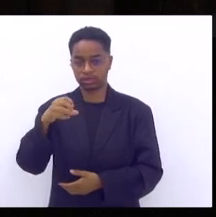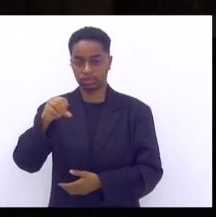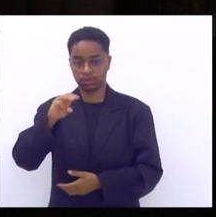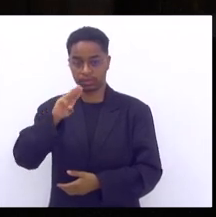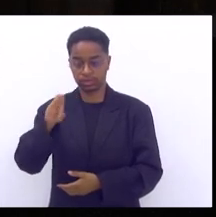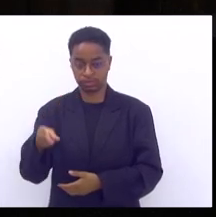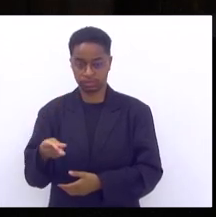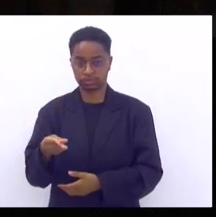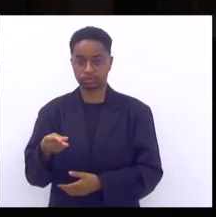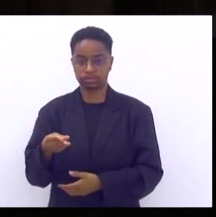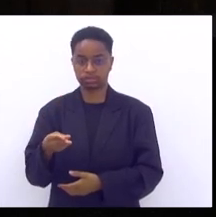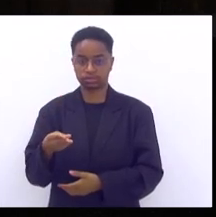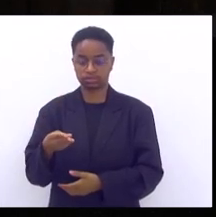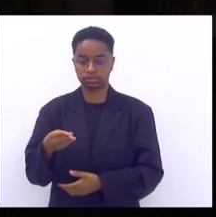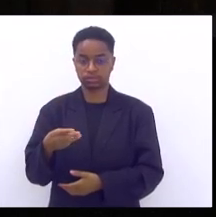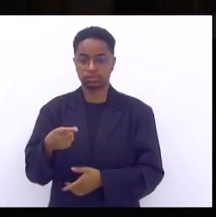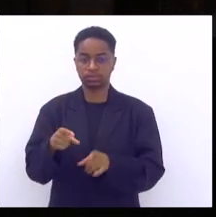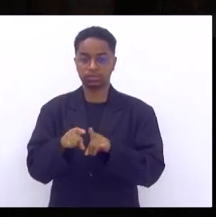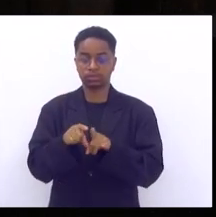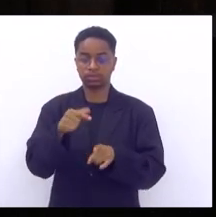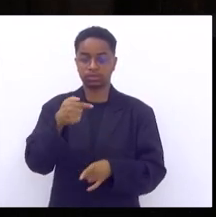835,39 milhões e